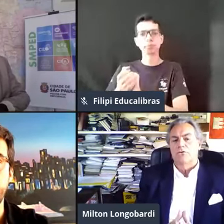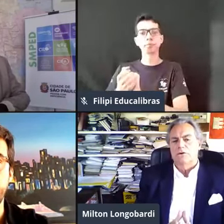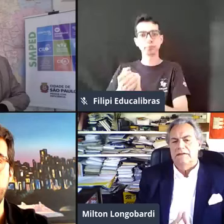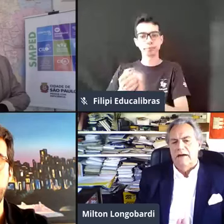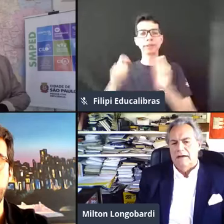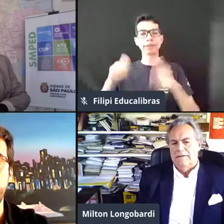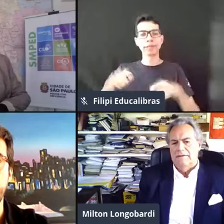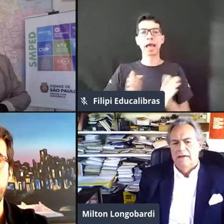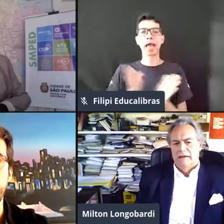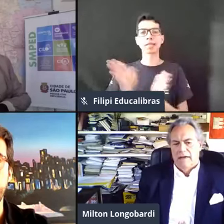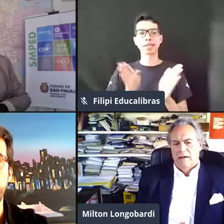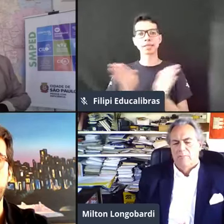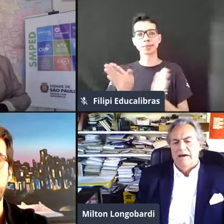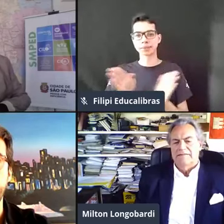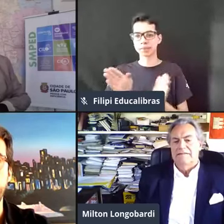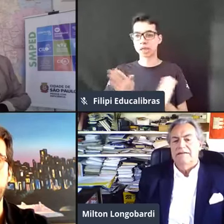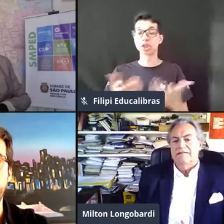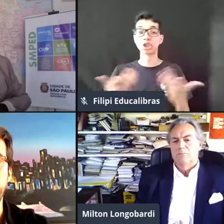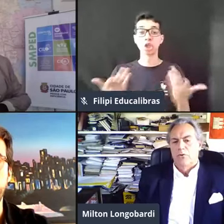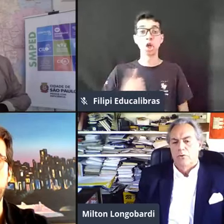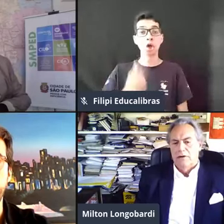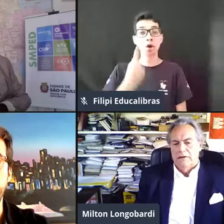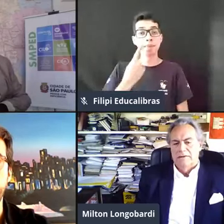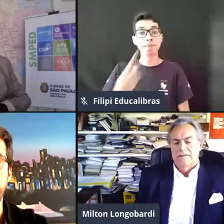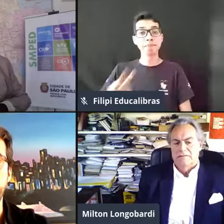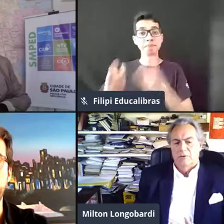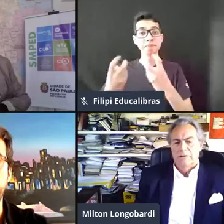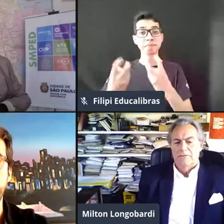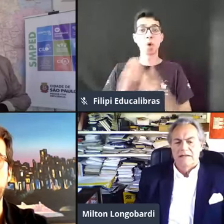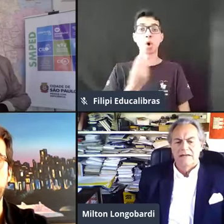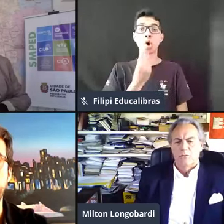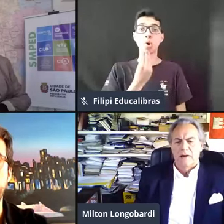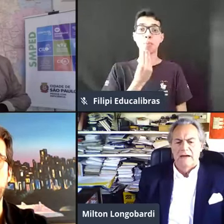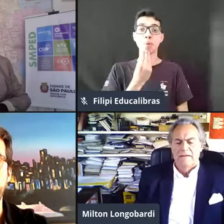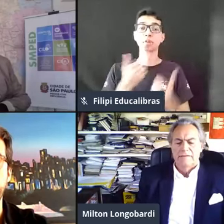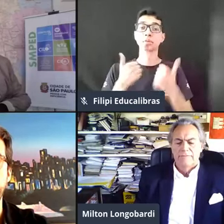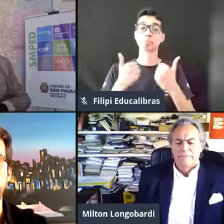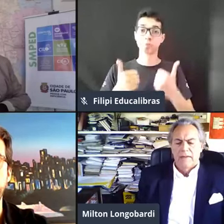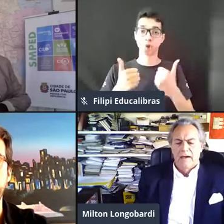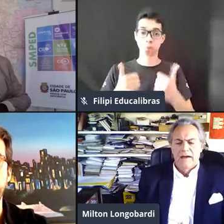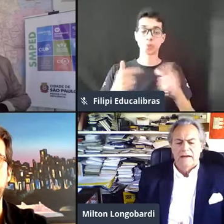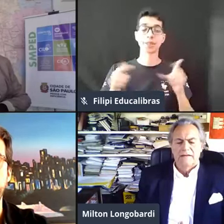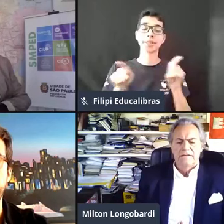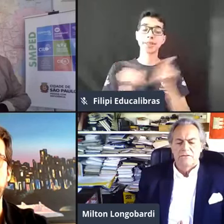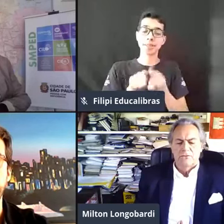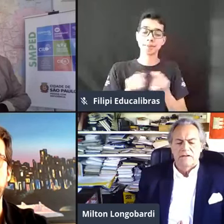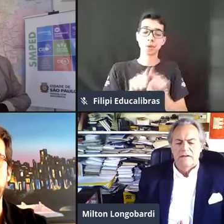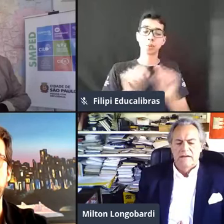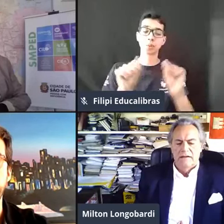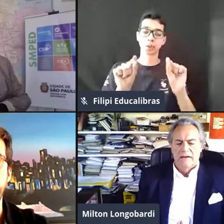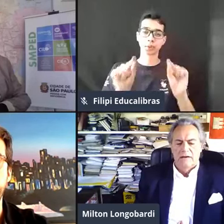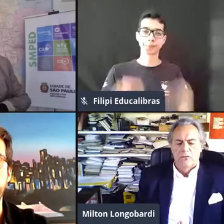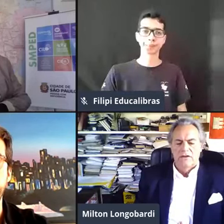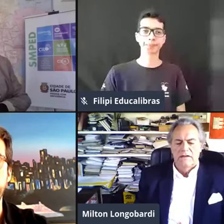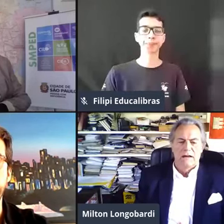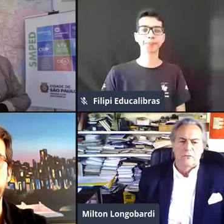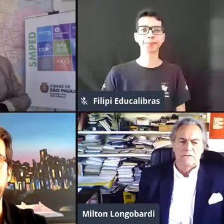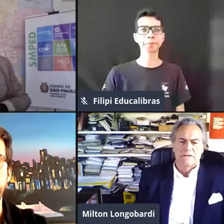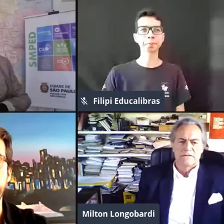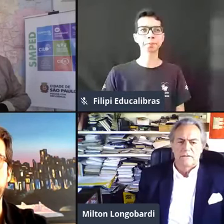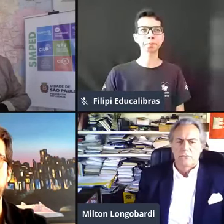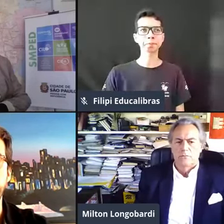uma oportunidade bastante boa nesse momento. Além do mais, acredito que o